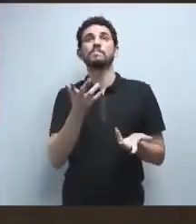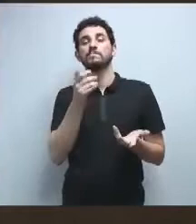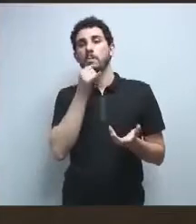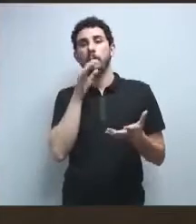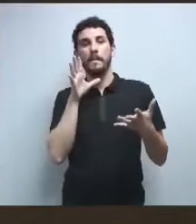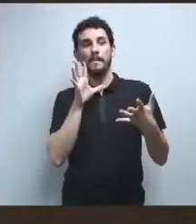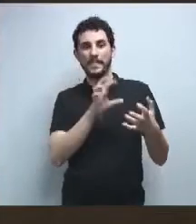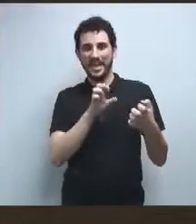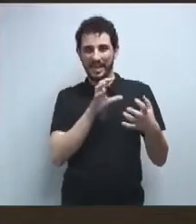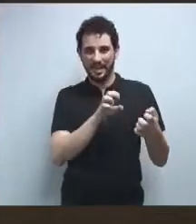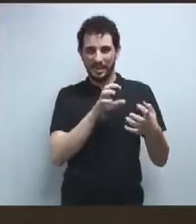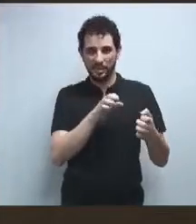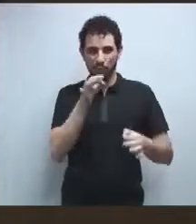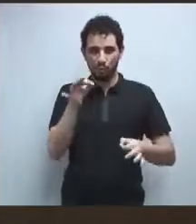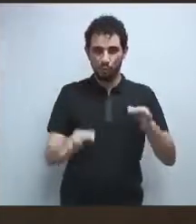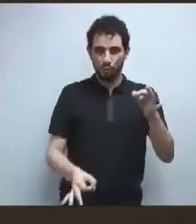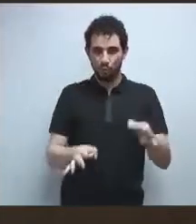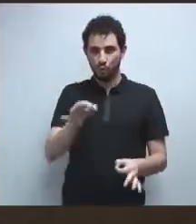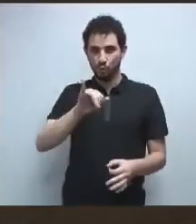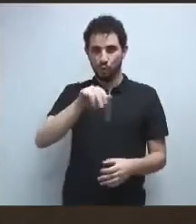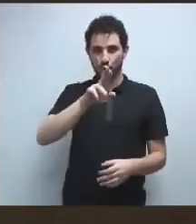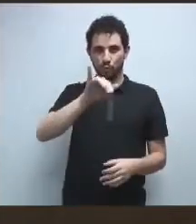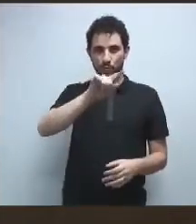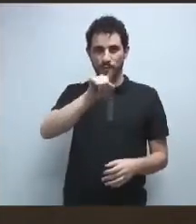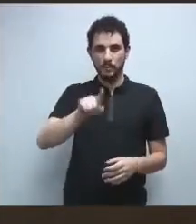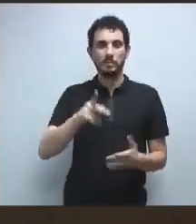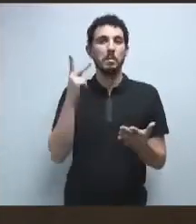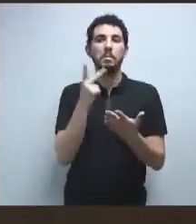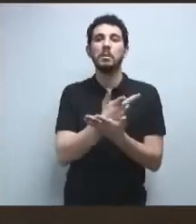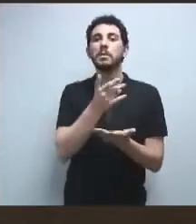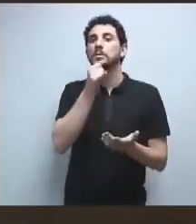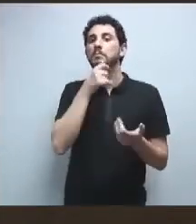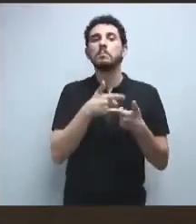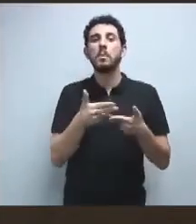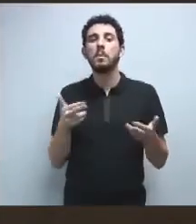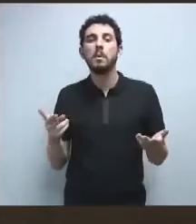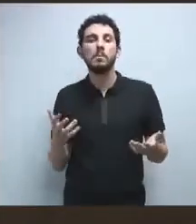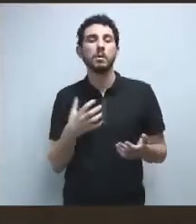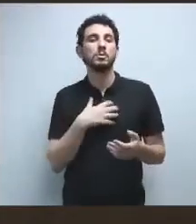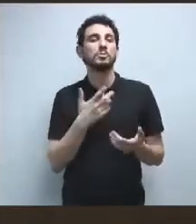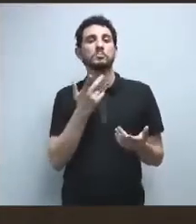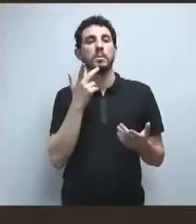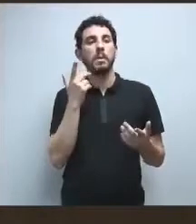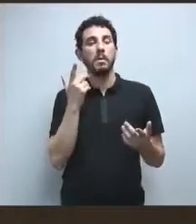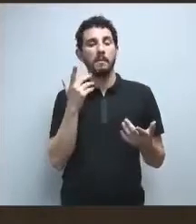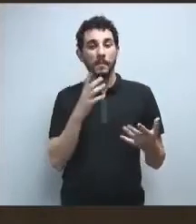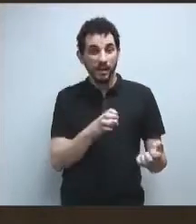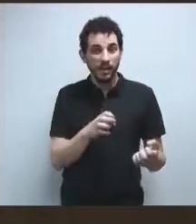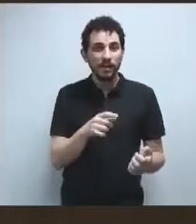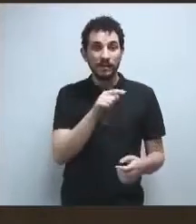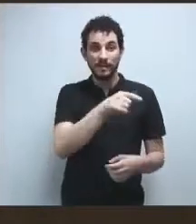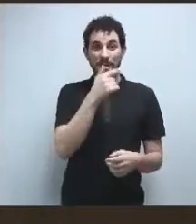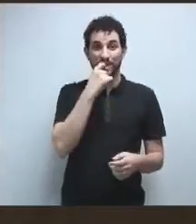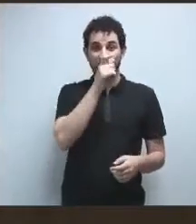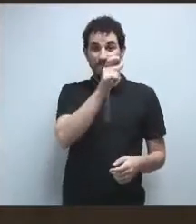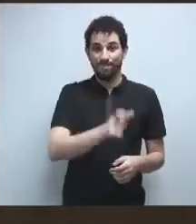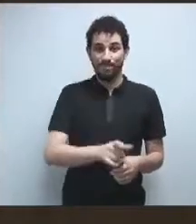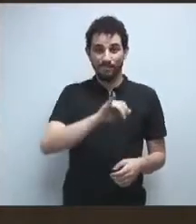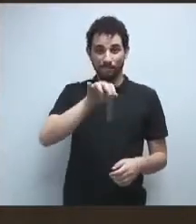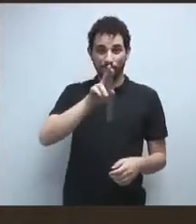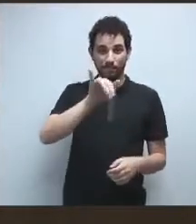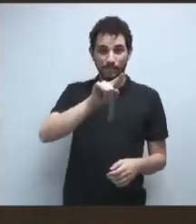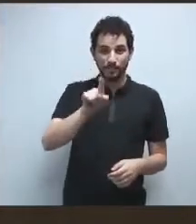ou menos freqüente que isso acontecesse por algum motivo a primeira coisa ou juiz